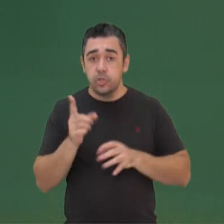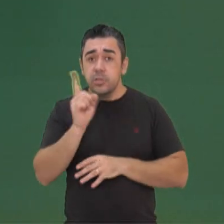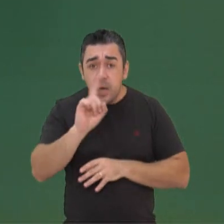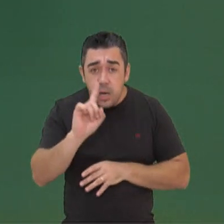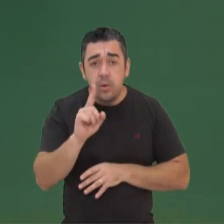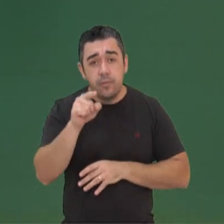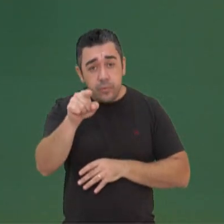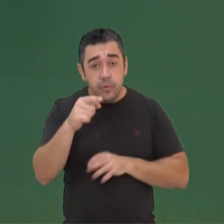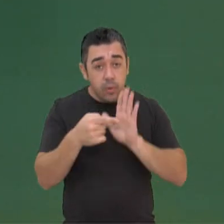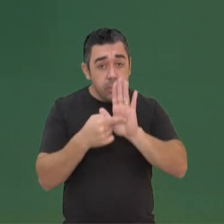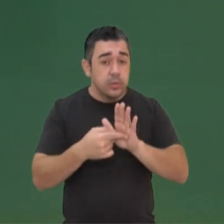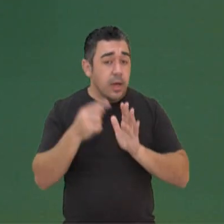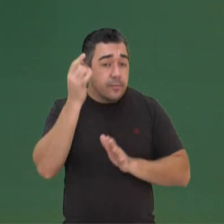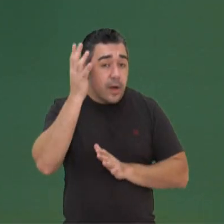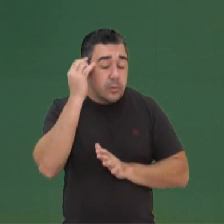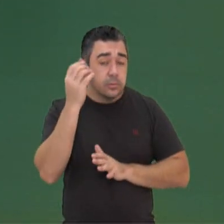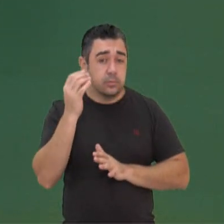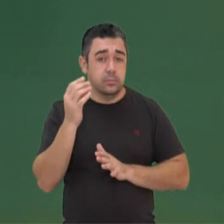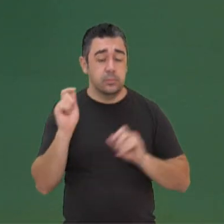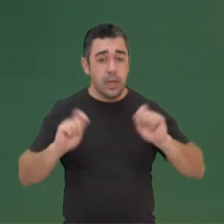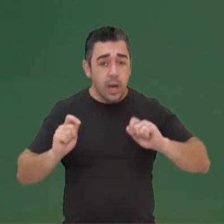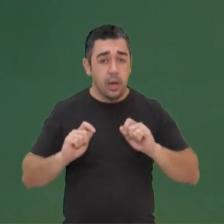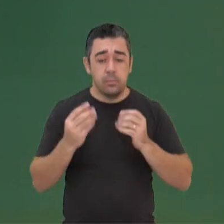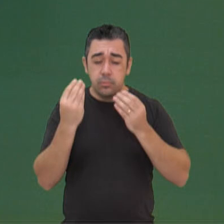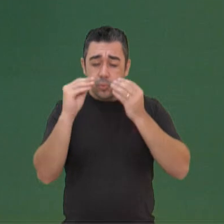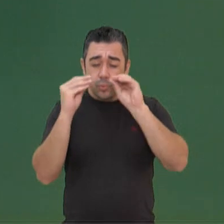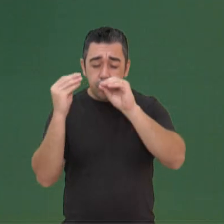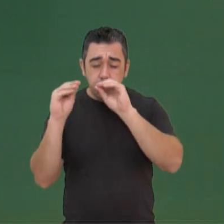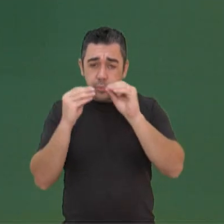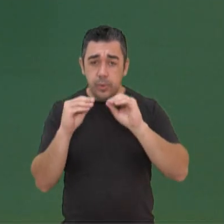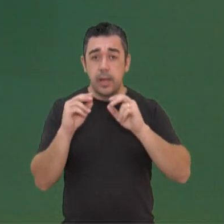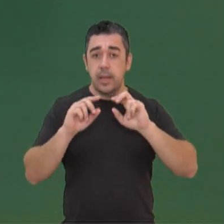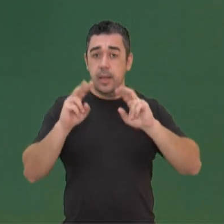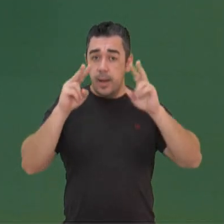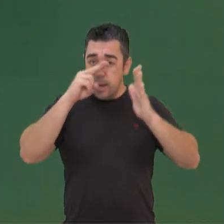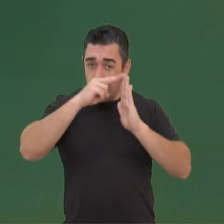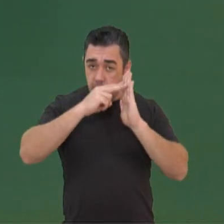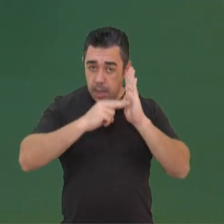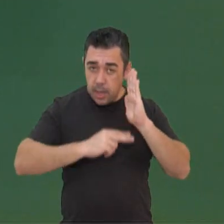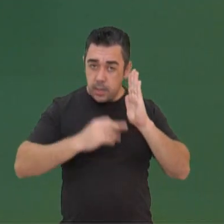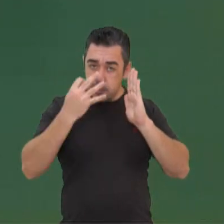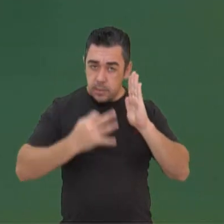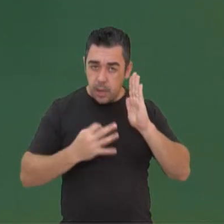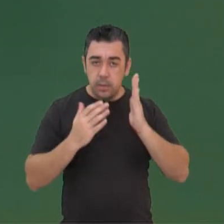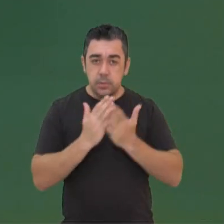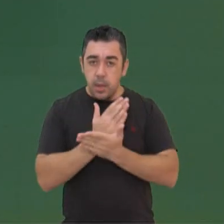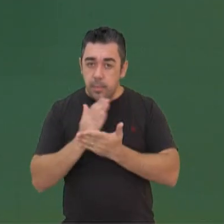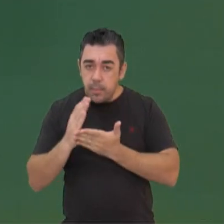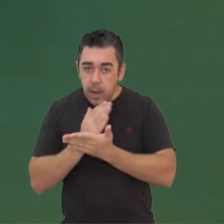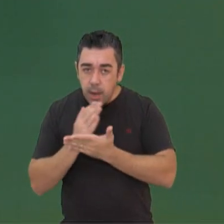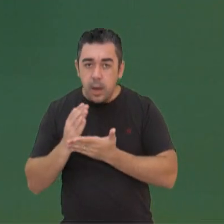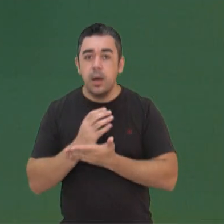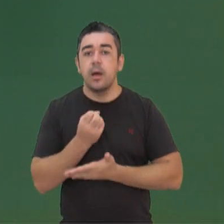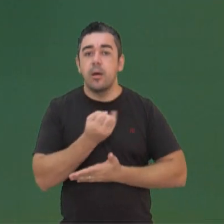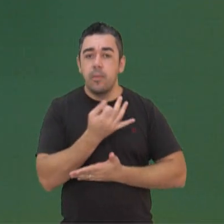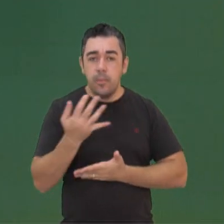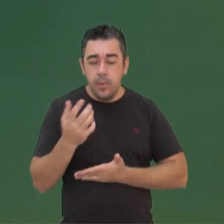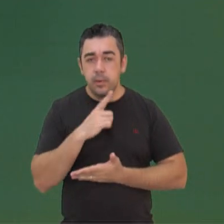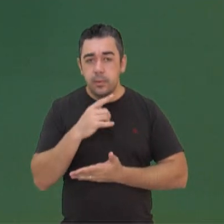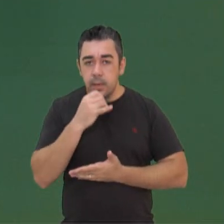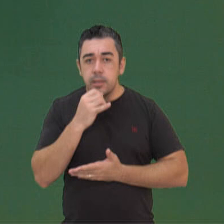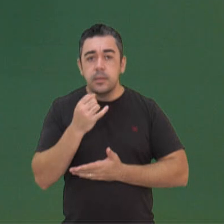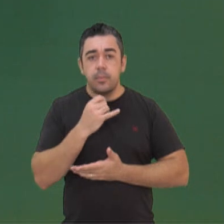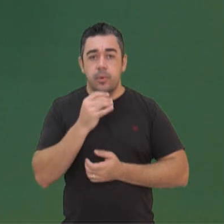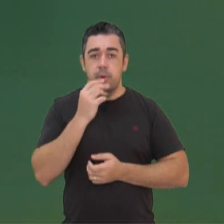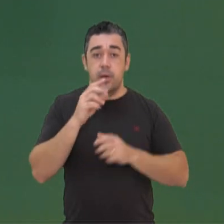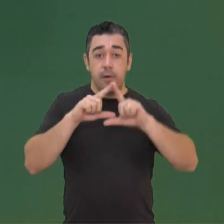não, eu vou mostrar para vocês que é bem simples. Você faz uma leitura sempre atenta, separa os valores, busca a equação correspondente